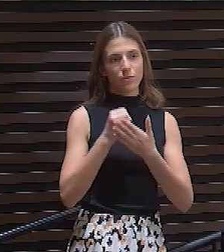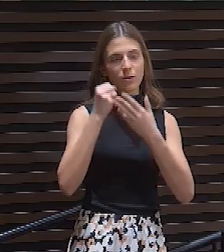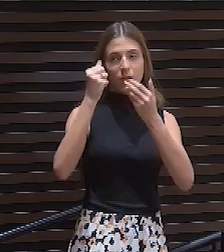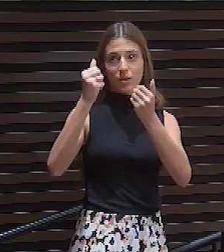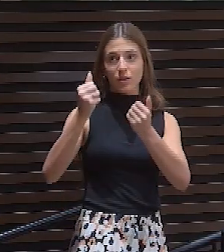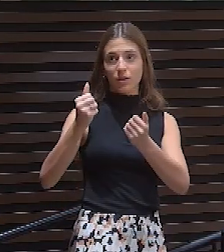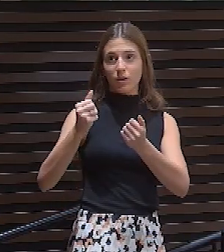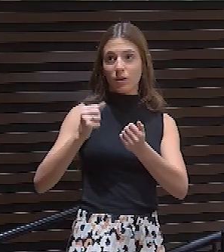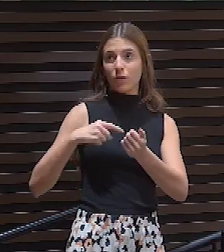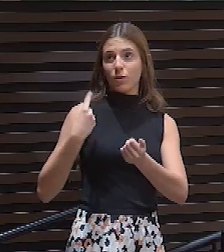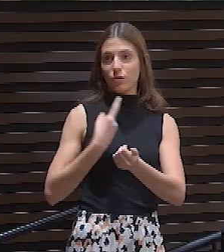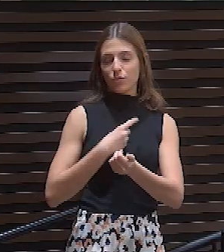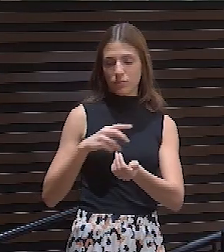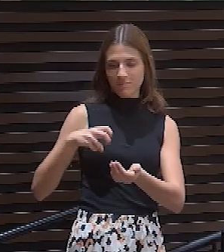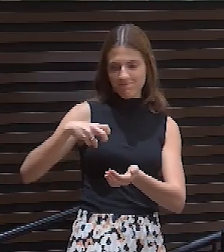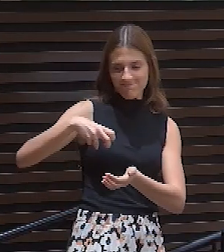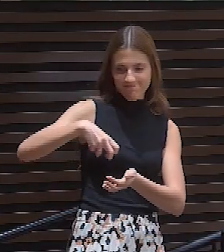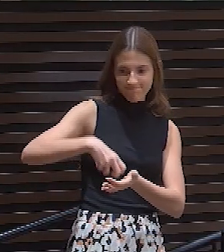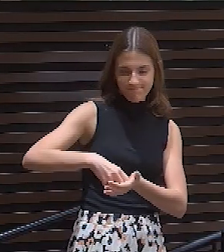rendendo-nos ao seu senhorio.